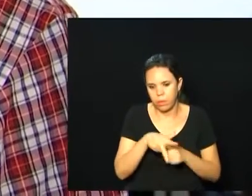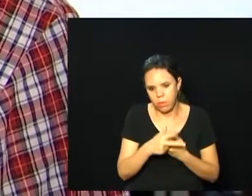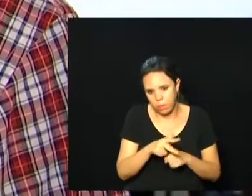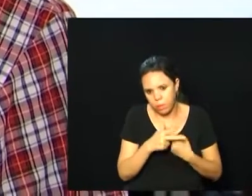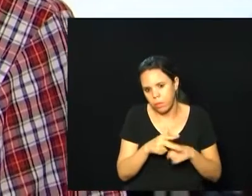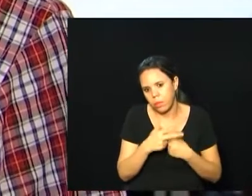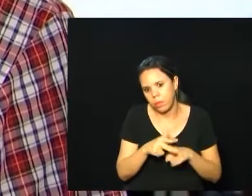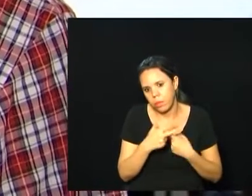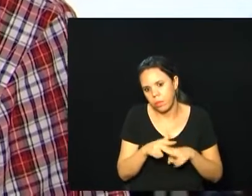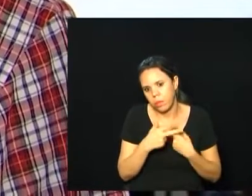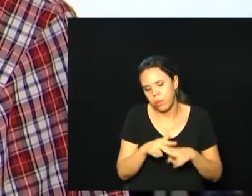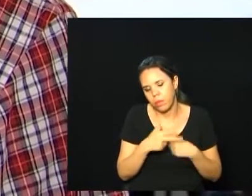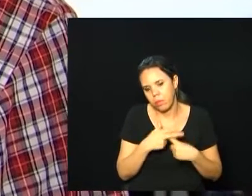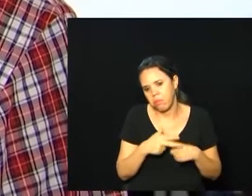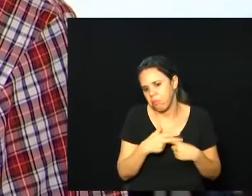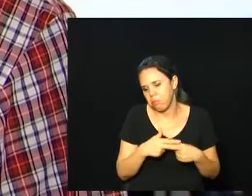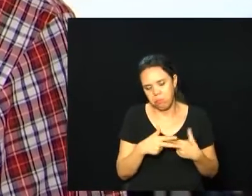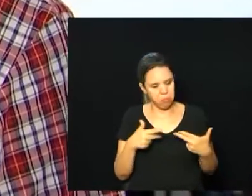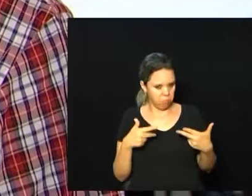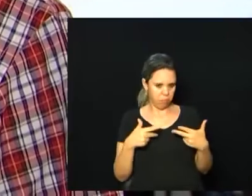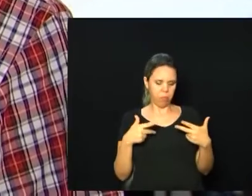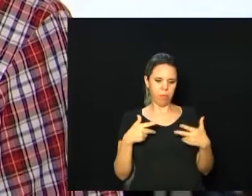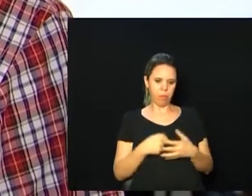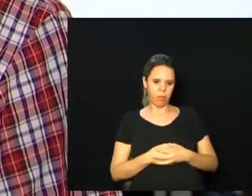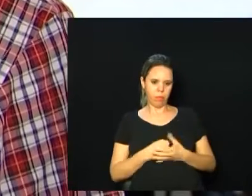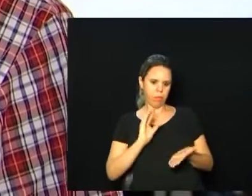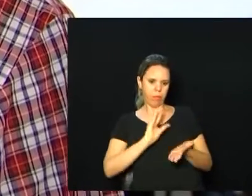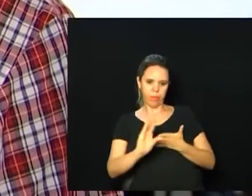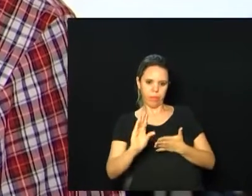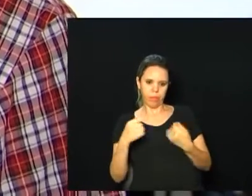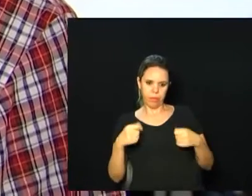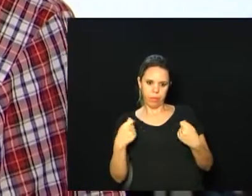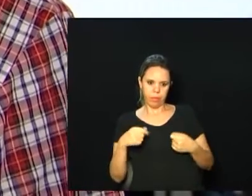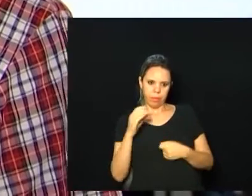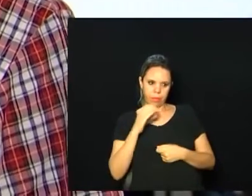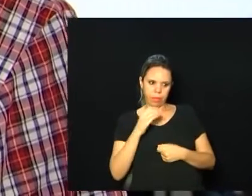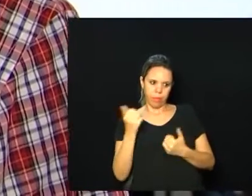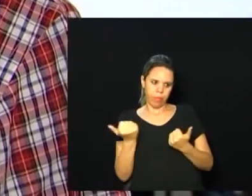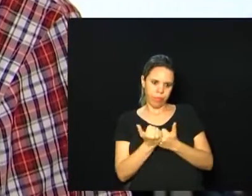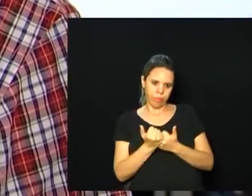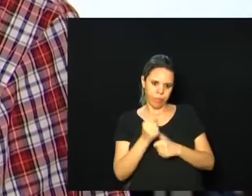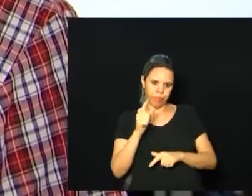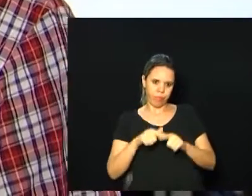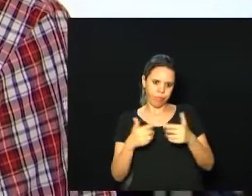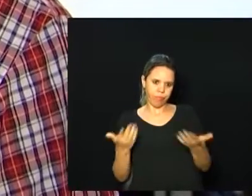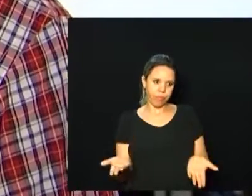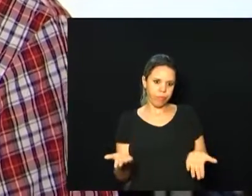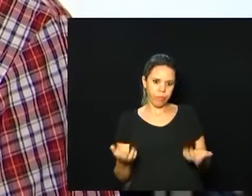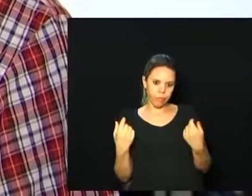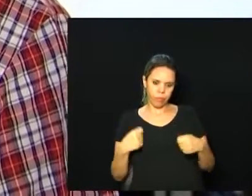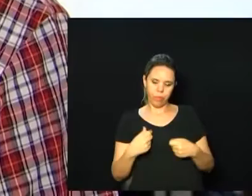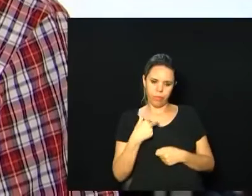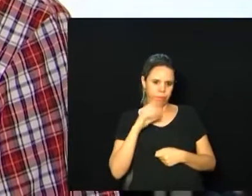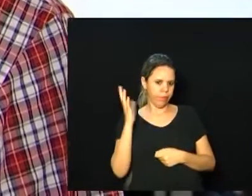manutenção ou algum investimento que a gente precisa em reposição de equipamento, isso não